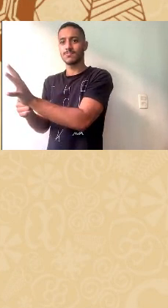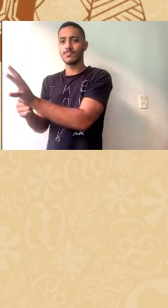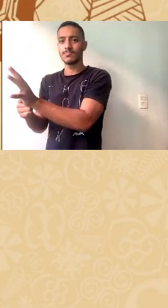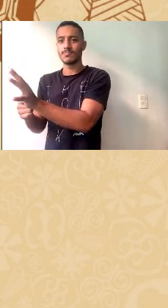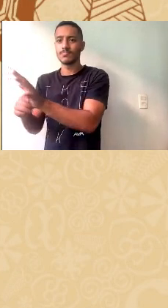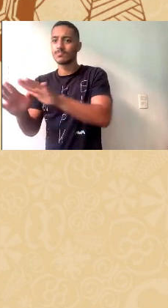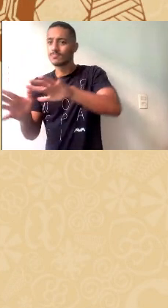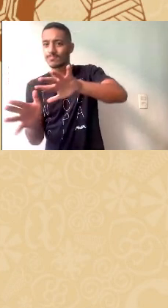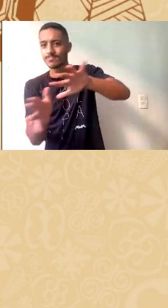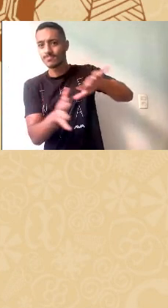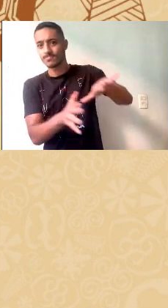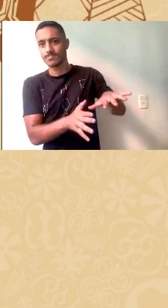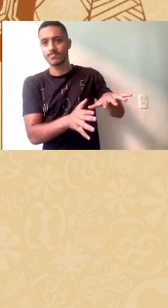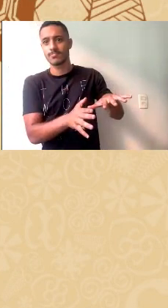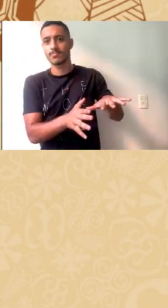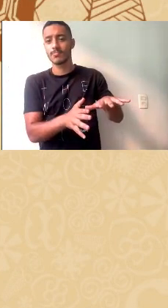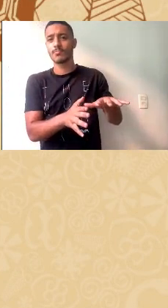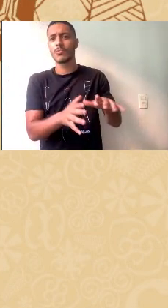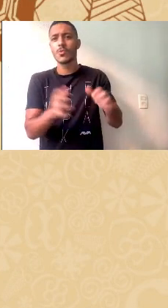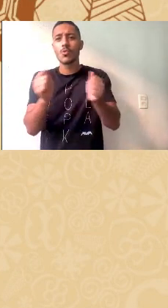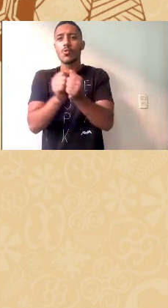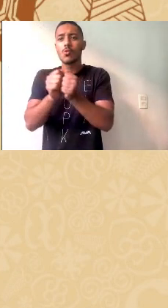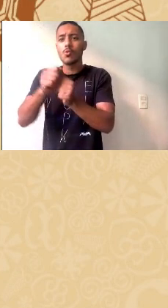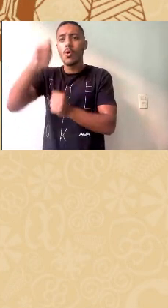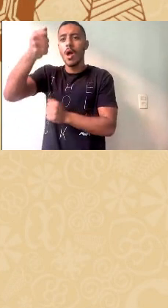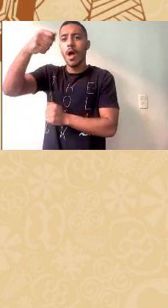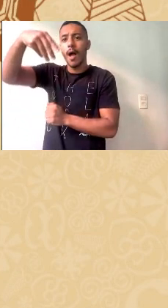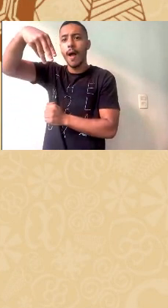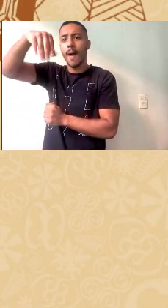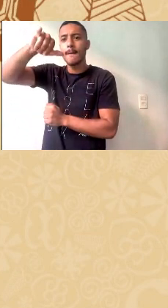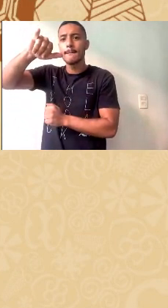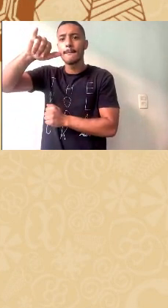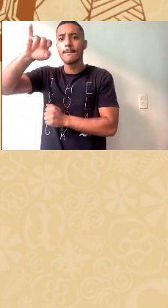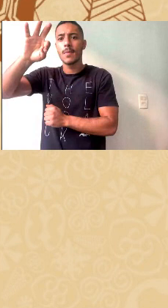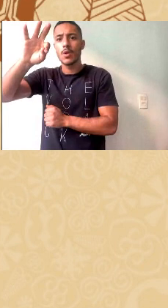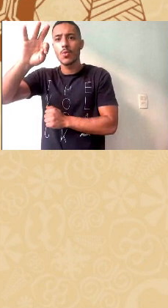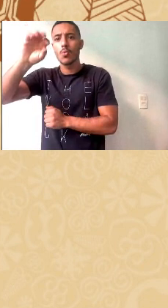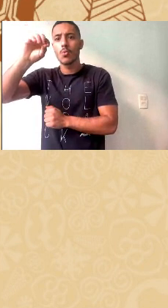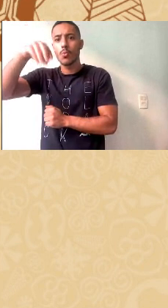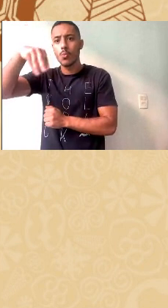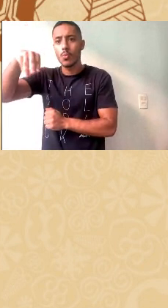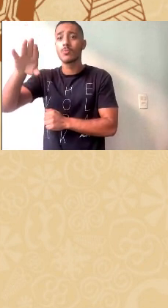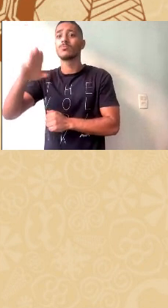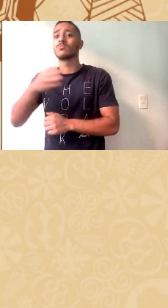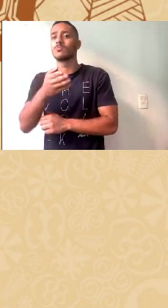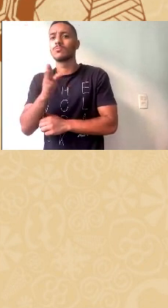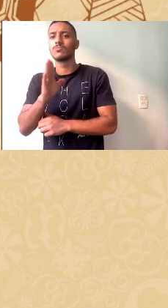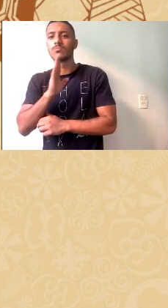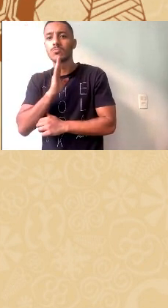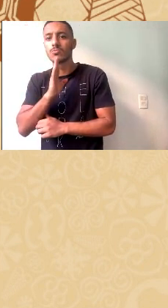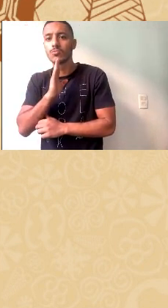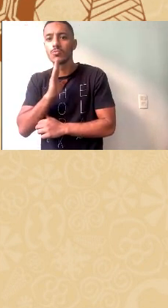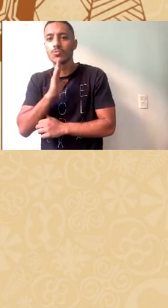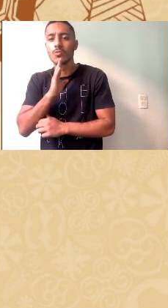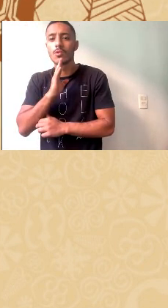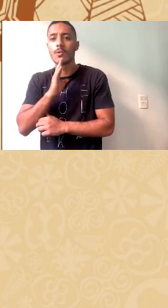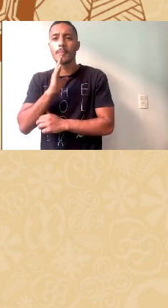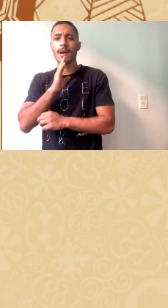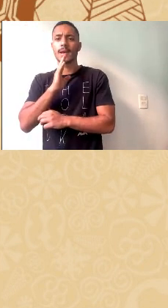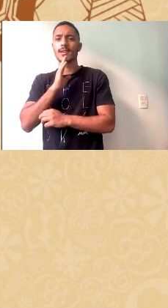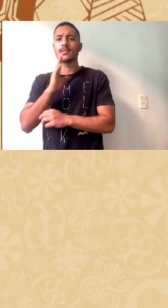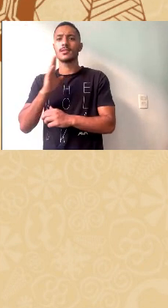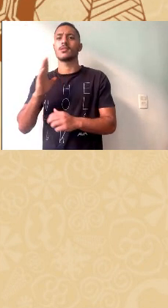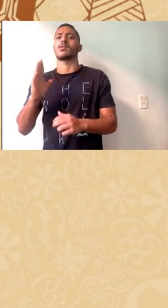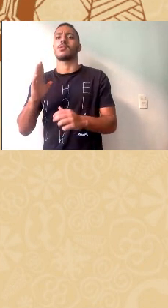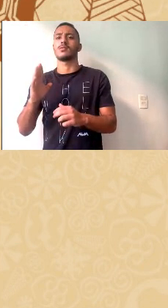com isso, o Hamilton Borges, que é um militante, muitos de vocês devem conhecer, né, da Bahia, do Reaja ou Será